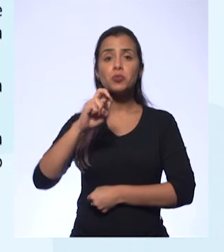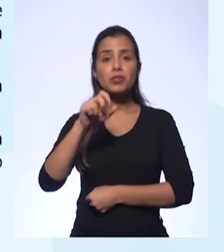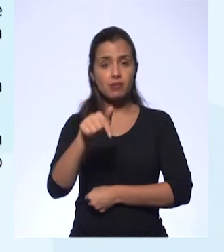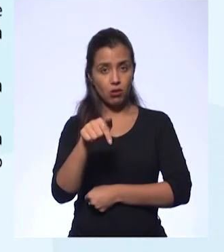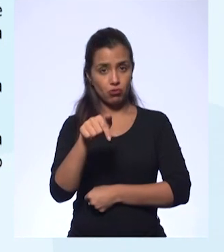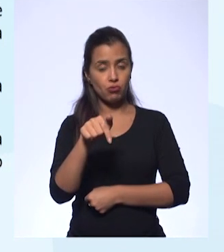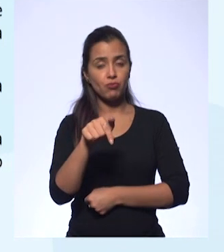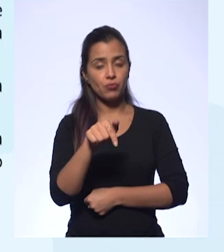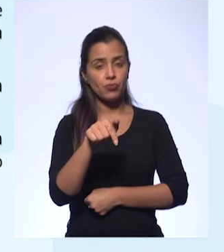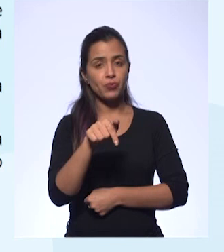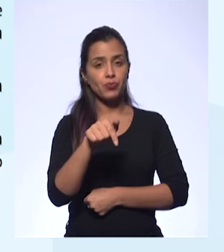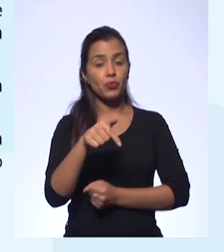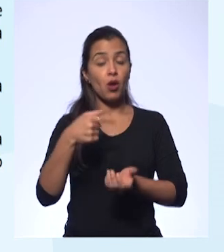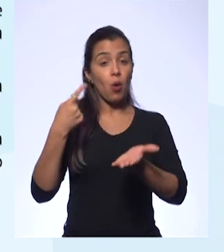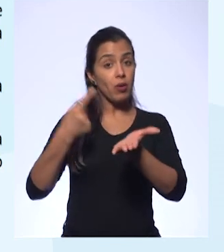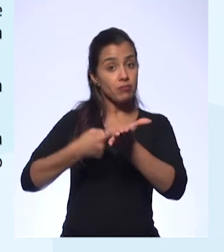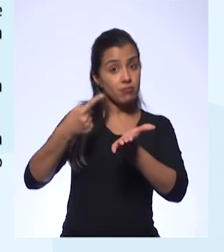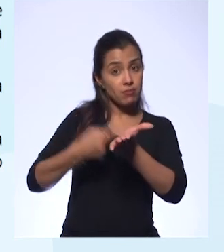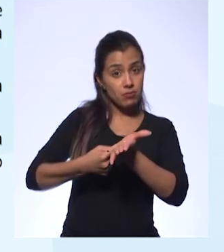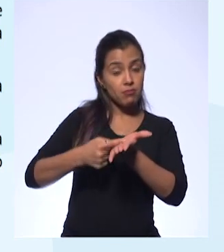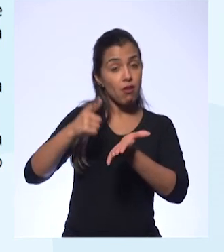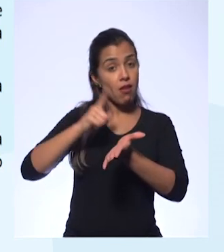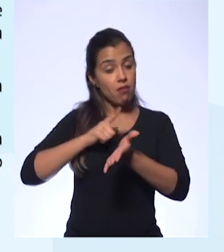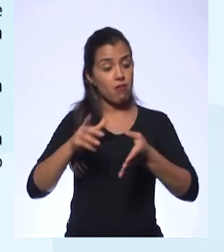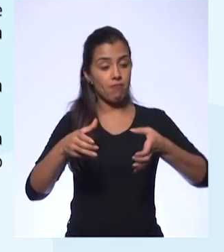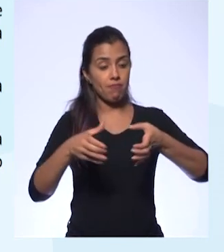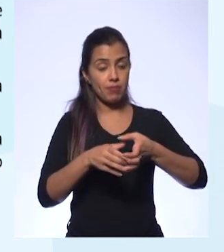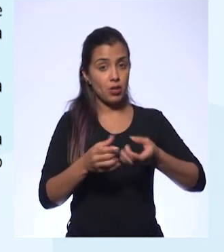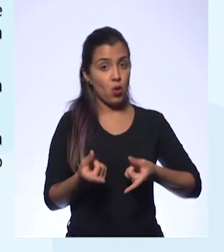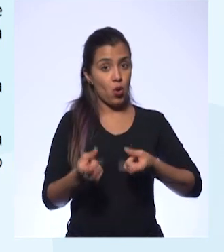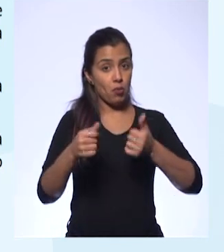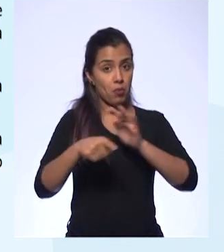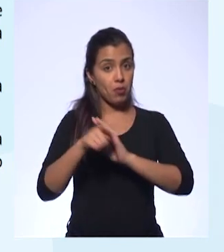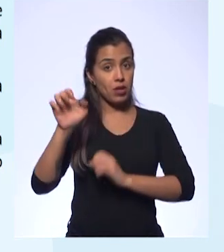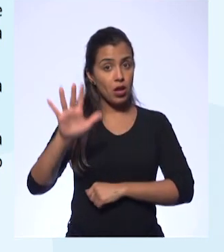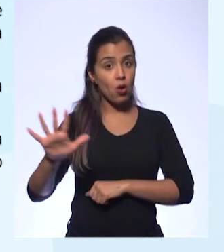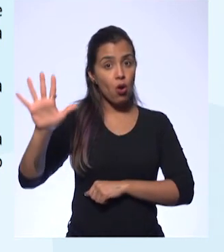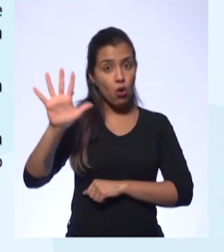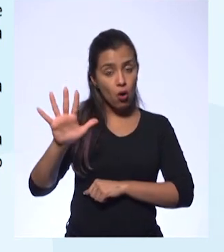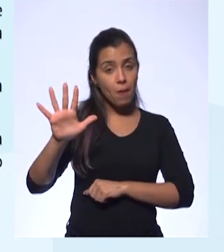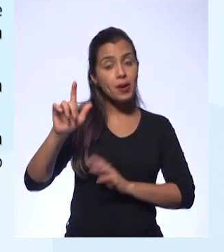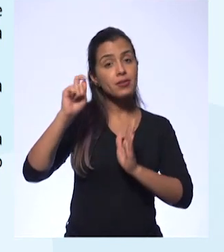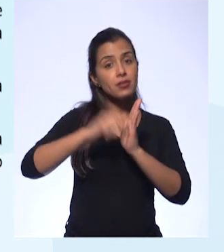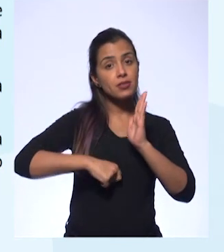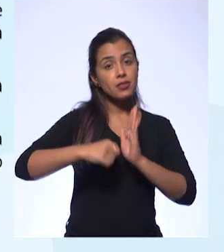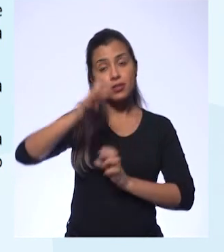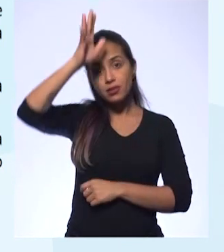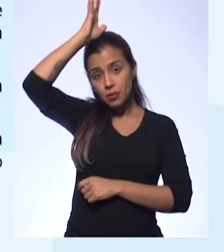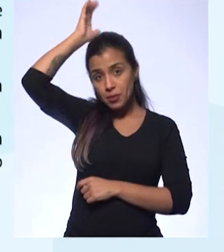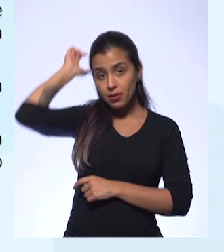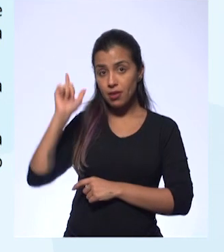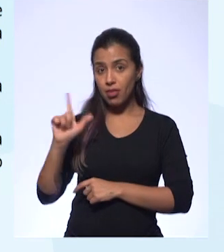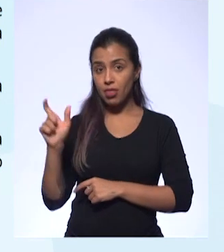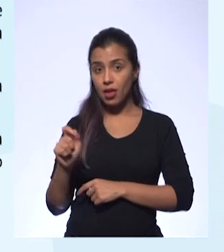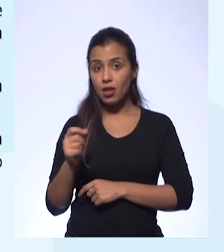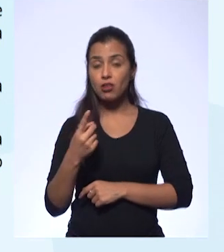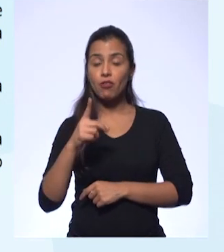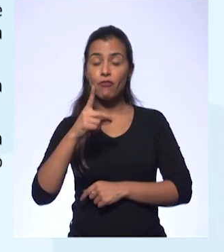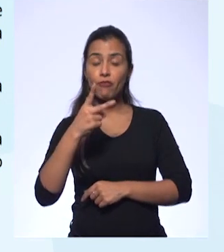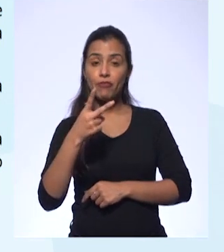1957. É o tratado que institui a Comunidade Econômica Europeia, assinado em Roma, na Itália, em 25 de março